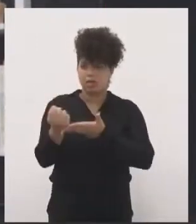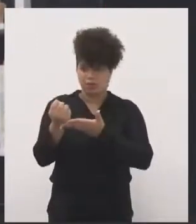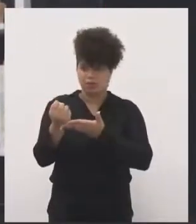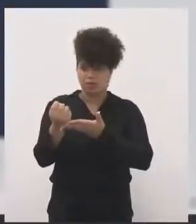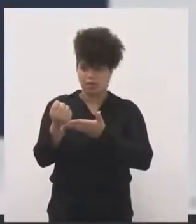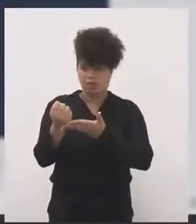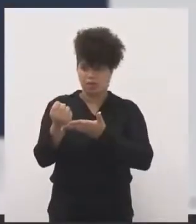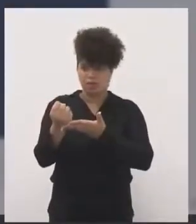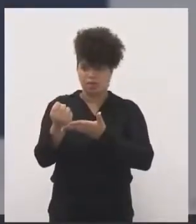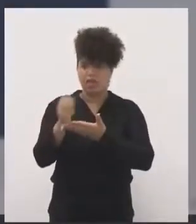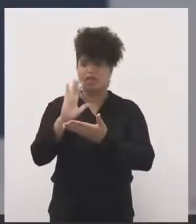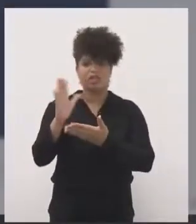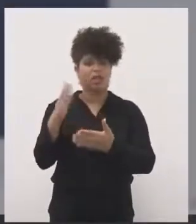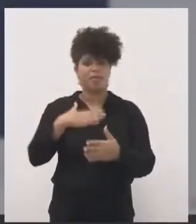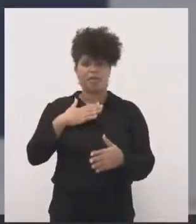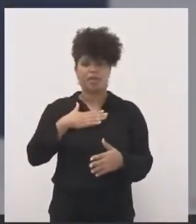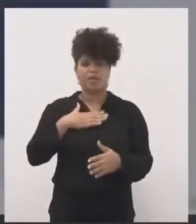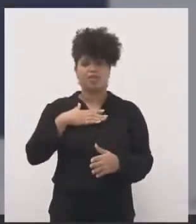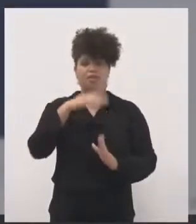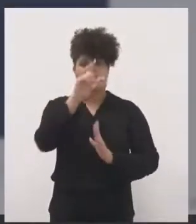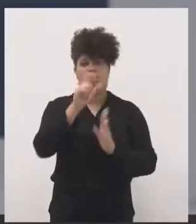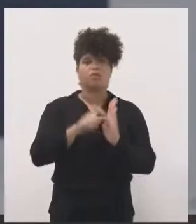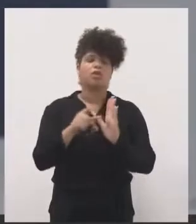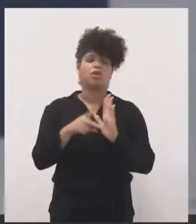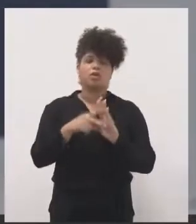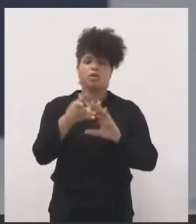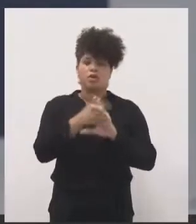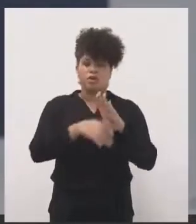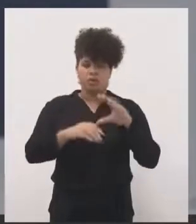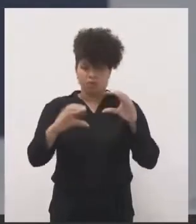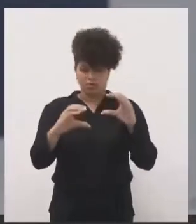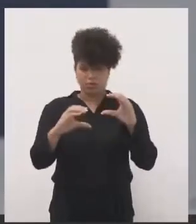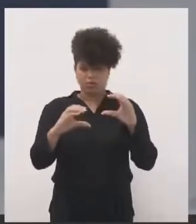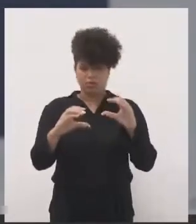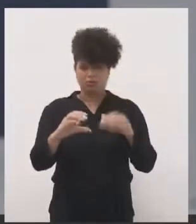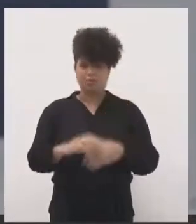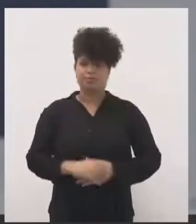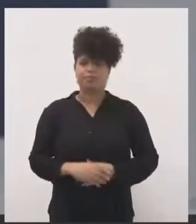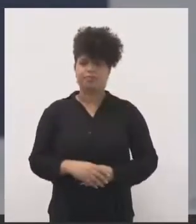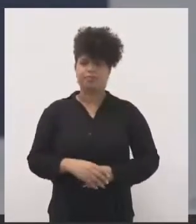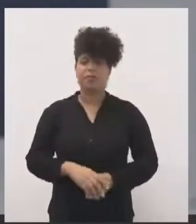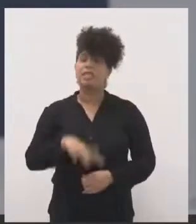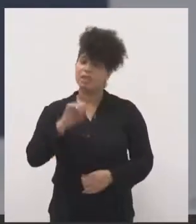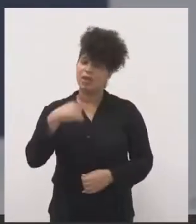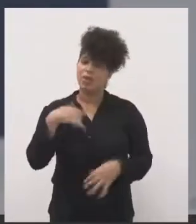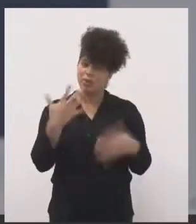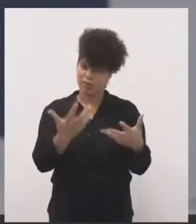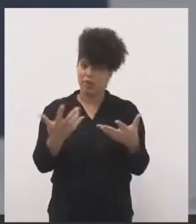vai direto para a minha biblioteca do Canva. Eu posso, caso eu falei errado, né? Caso eu queira